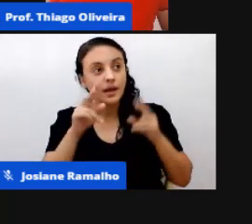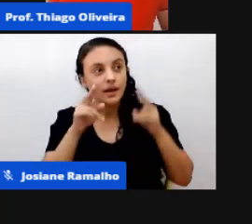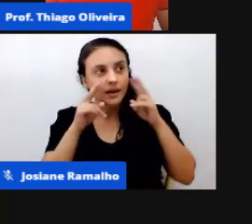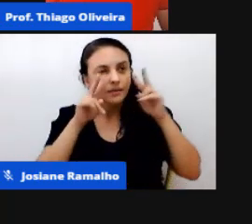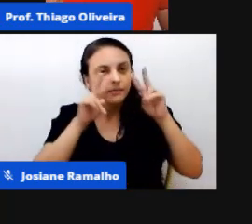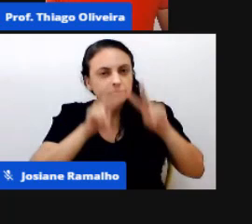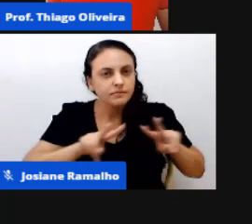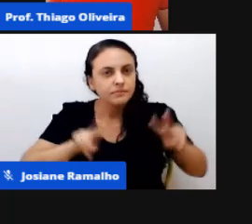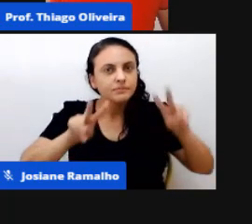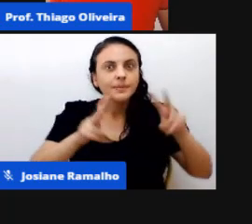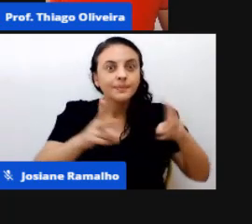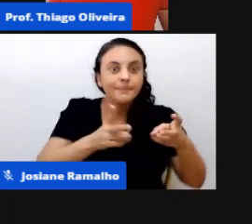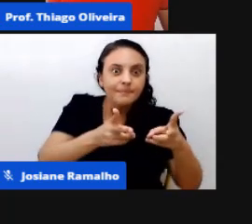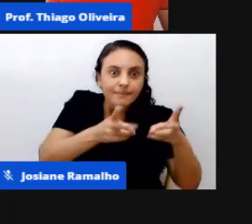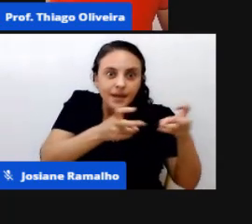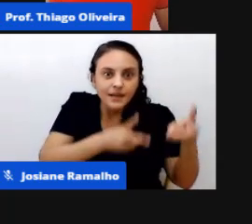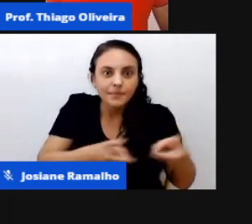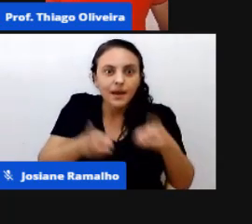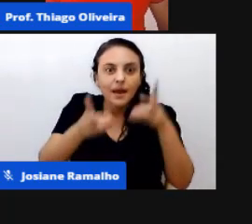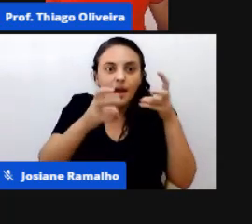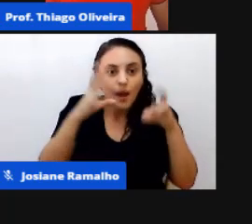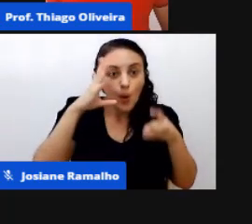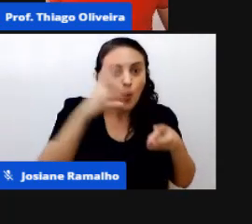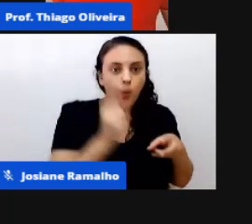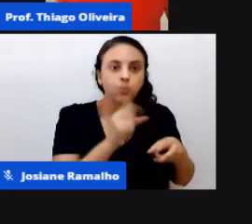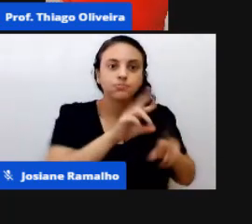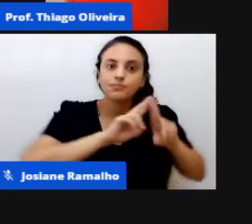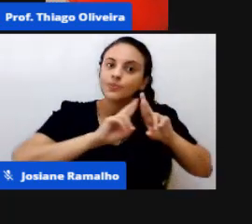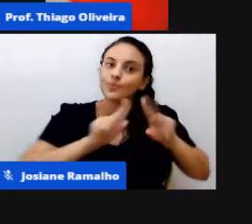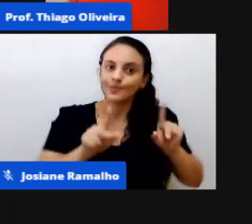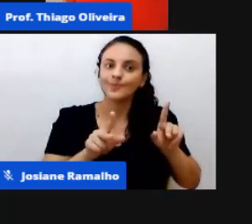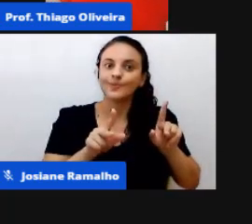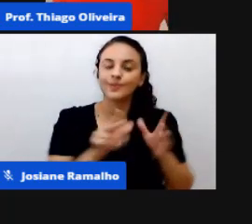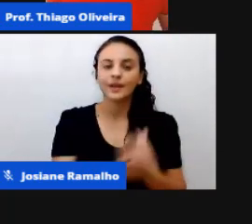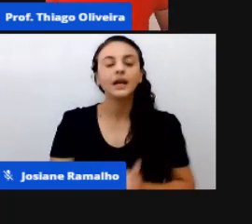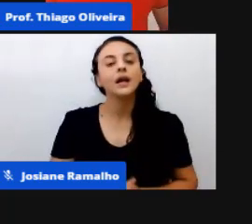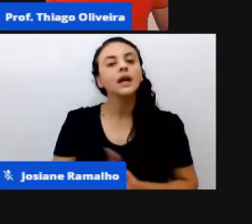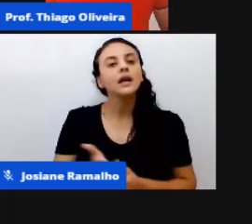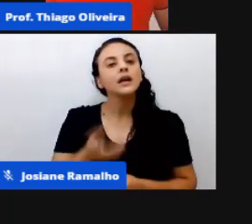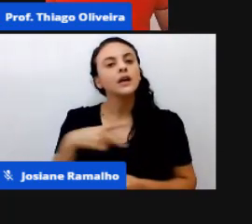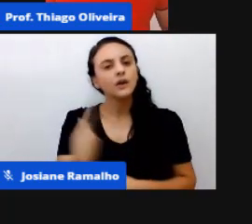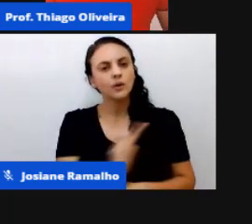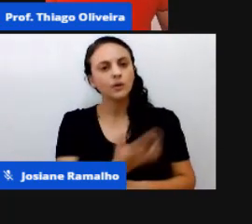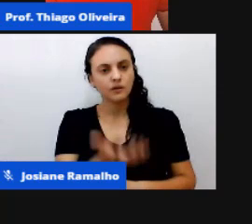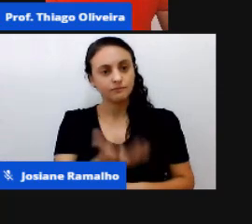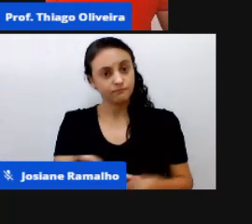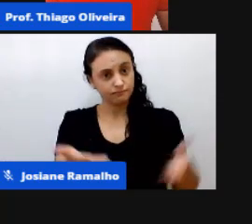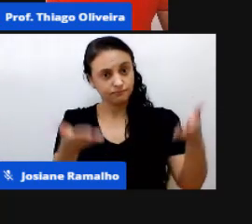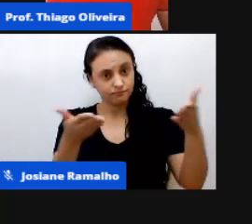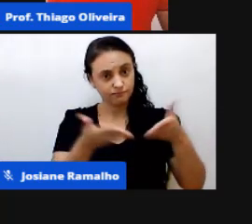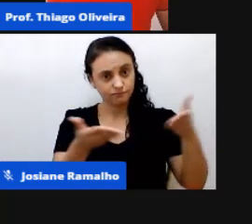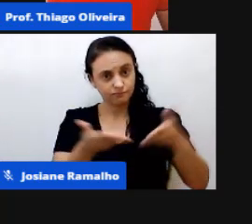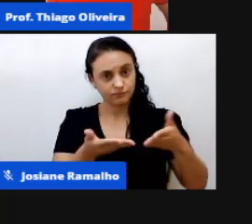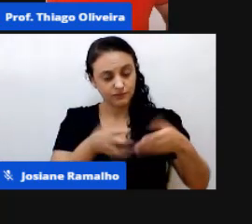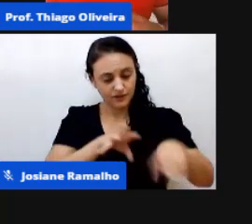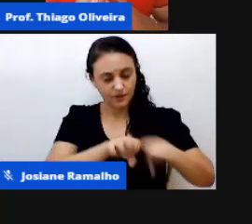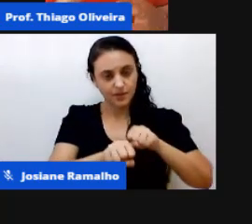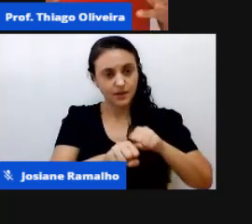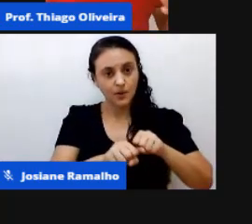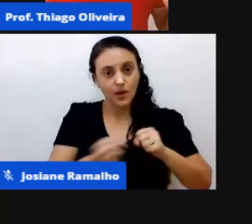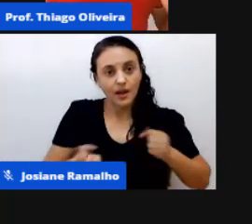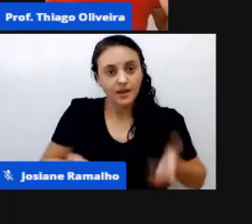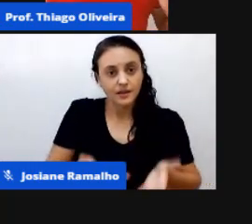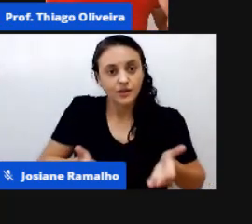novos resultados diferentes. O que nós queremos hoje aqui, com essa formação, é incentivá-los